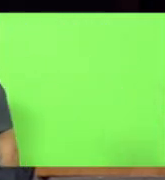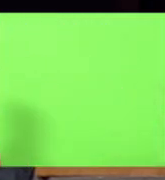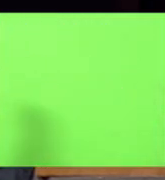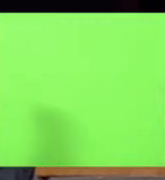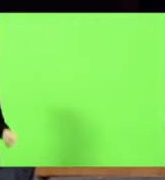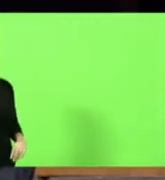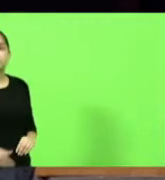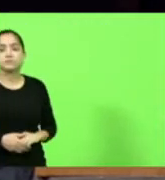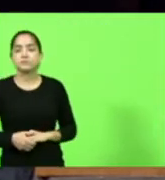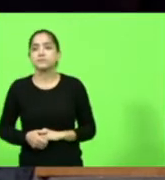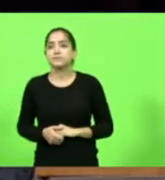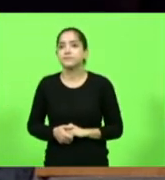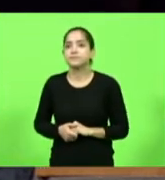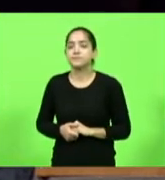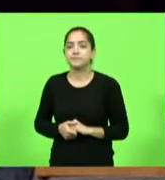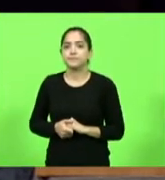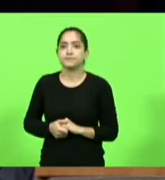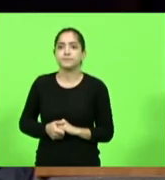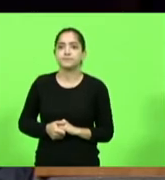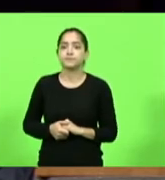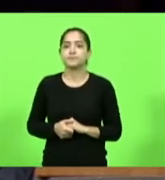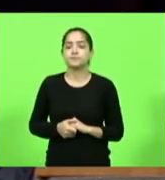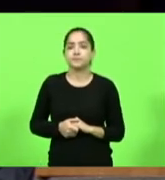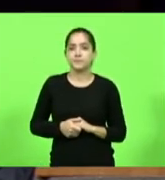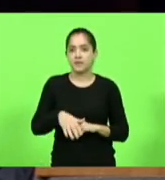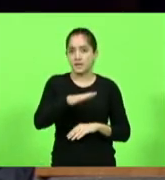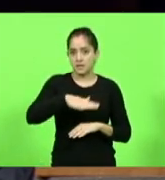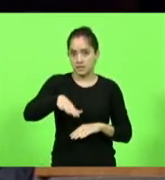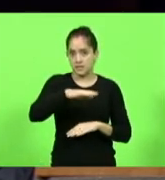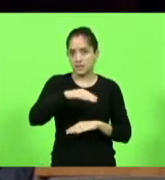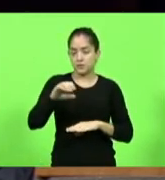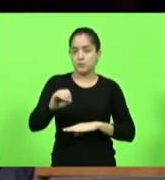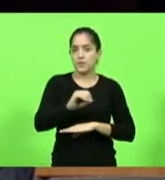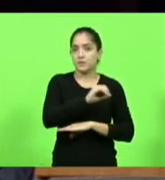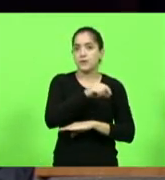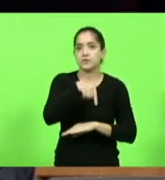em Caçador, boa parte do meio oeste de Santa Catarina,